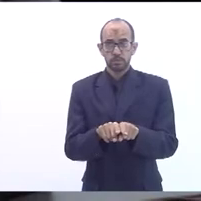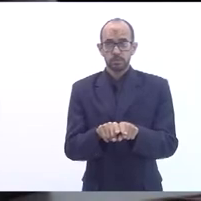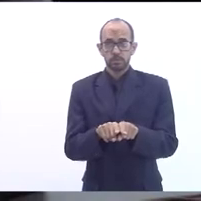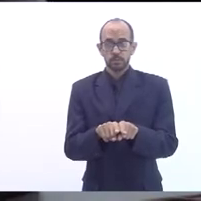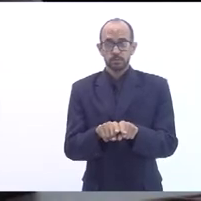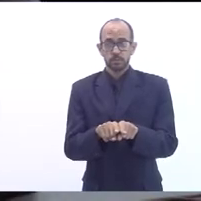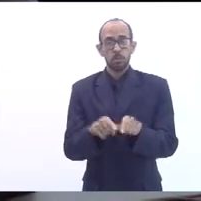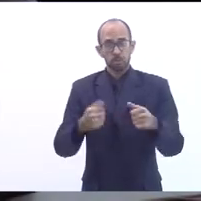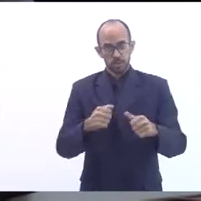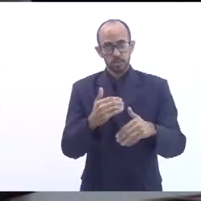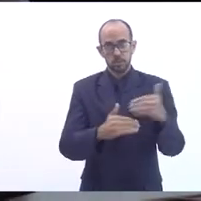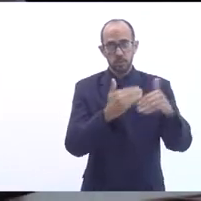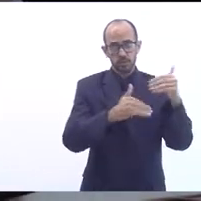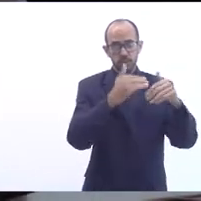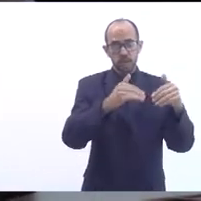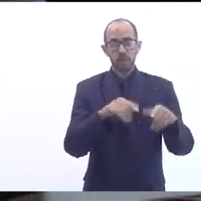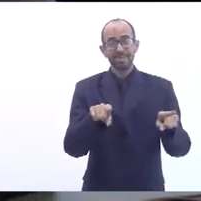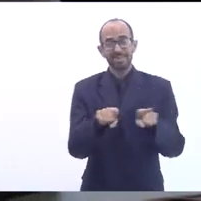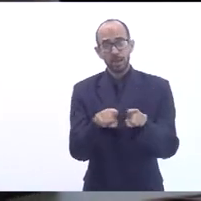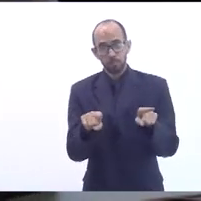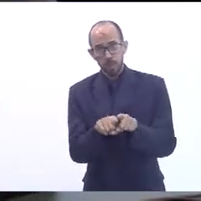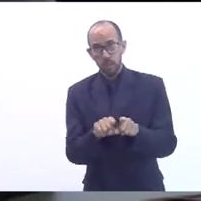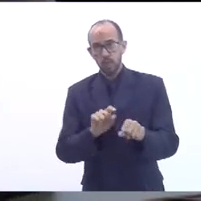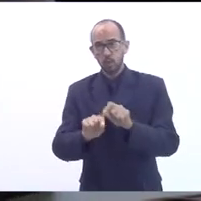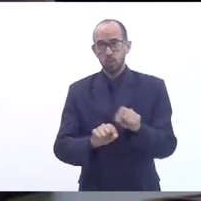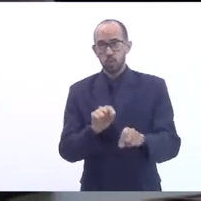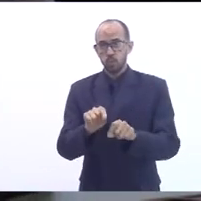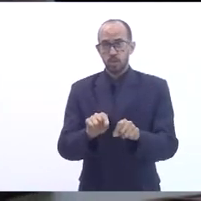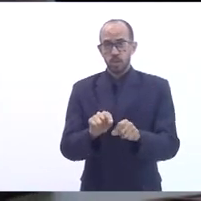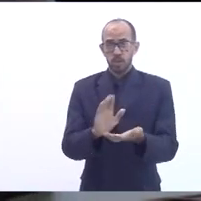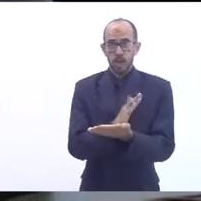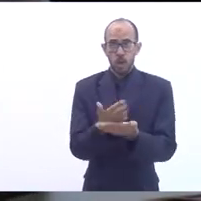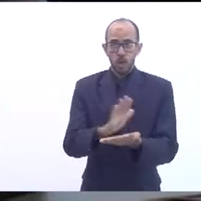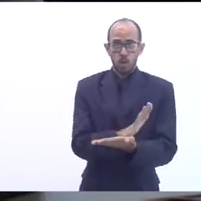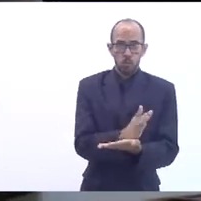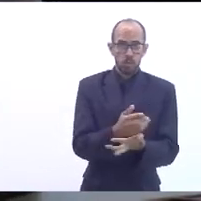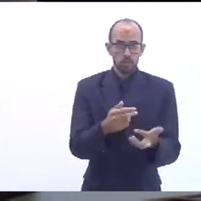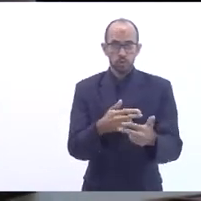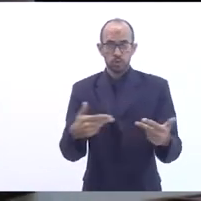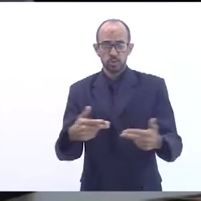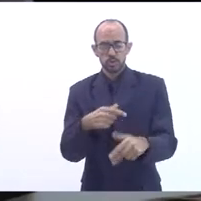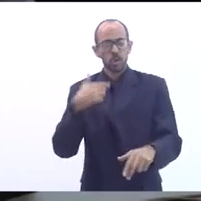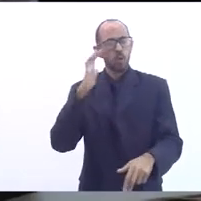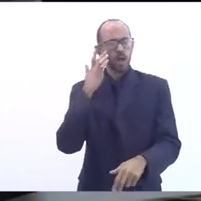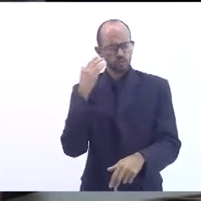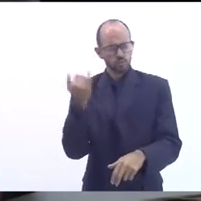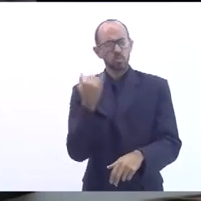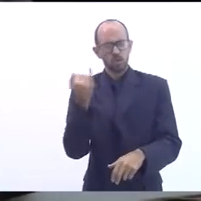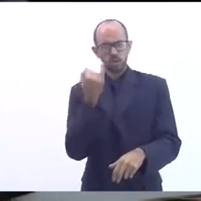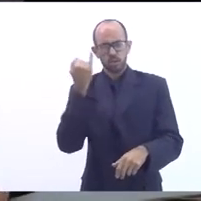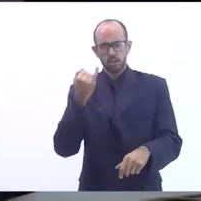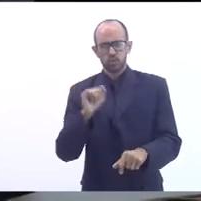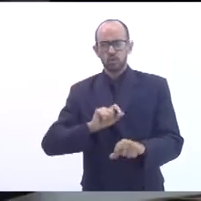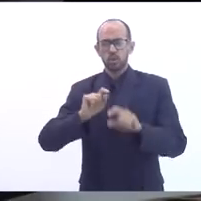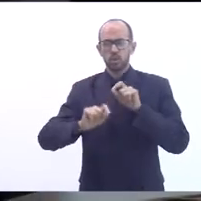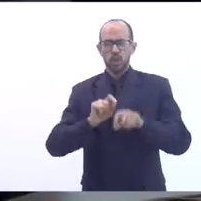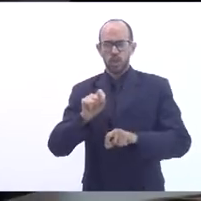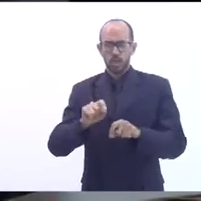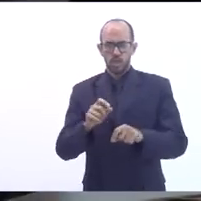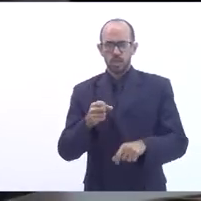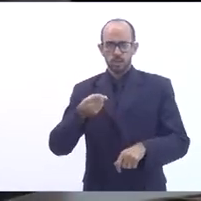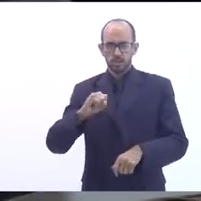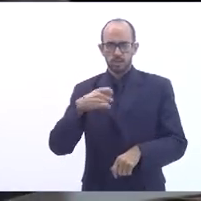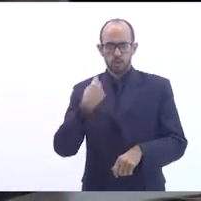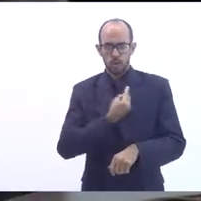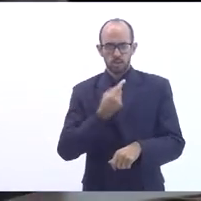é preciso assim mais gosto em alguns pontos que eu considero cruciais é assim a gente está